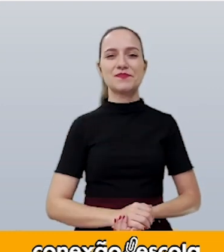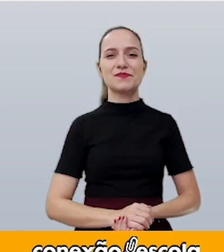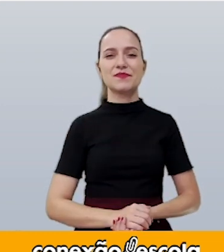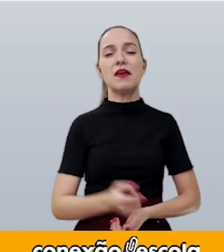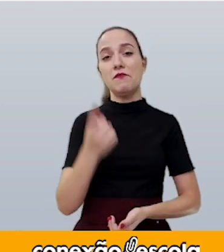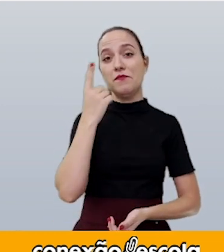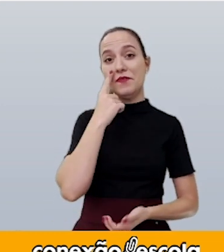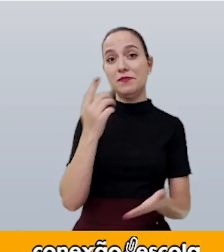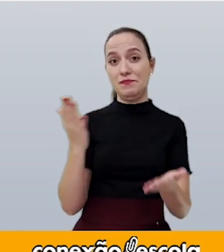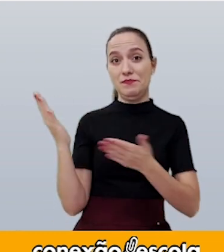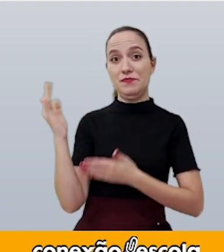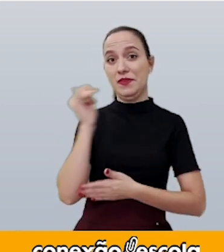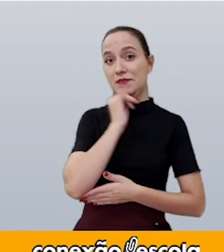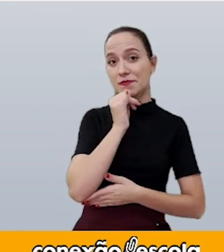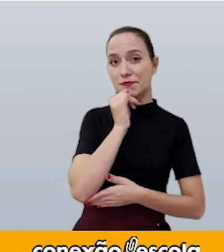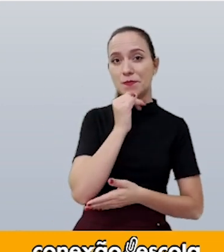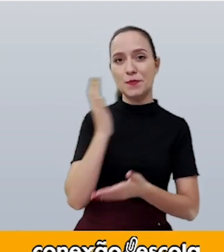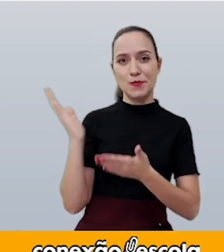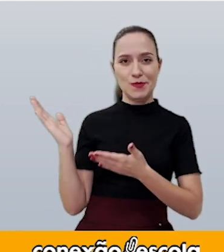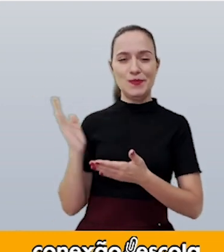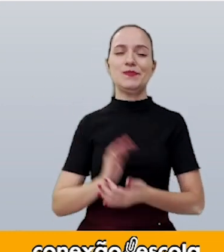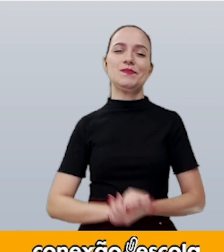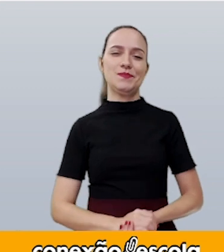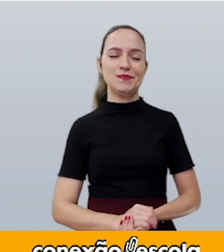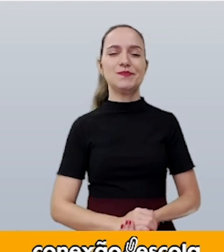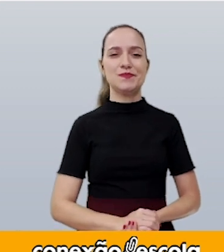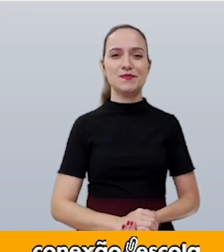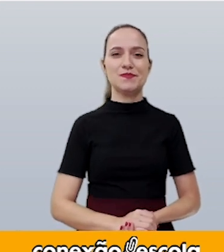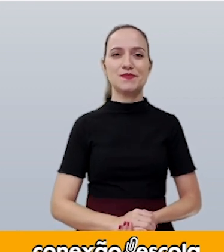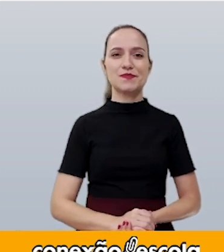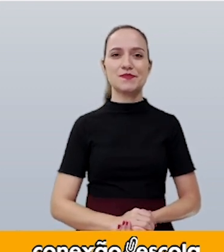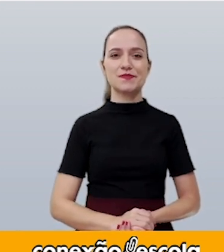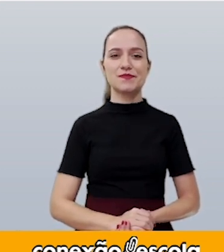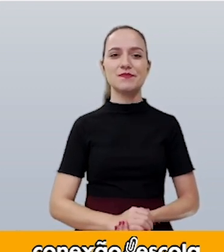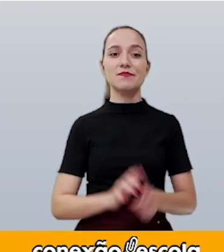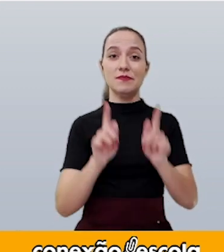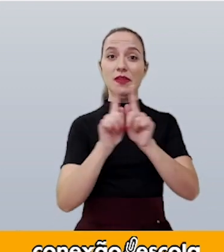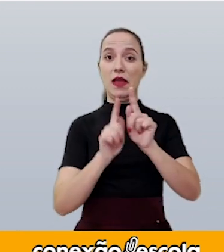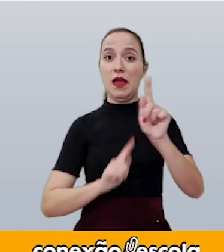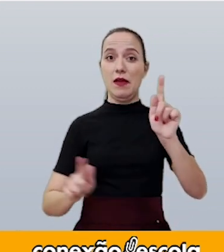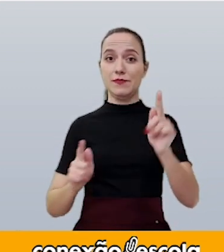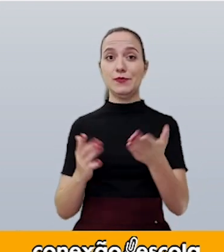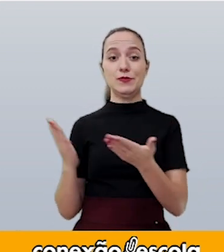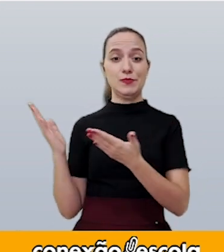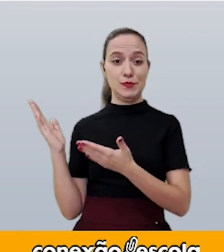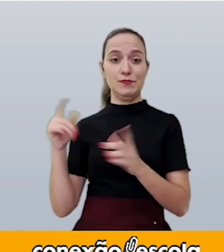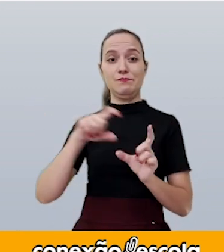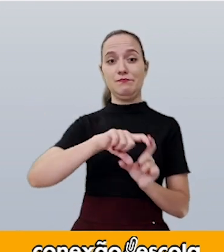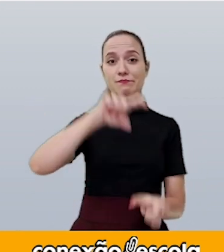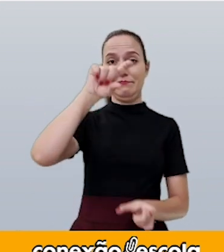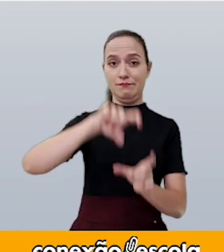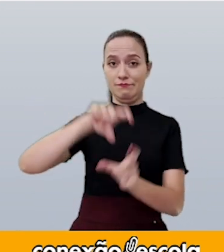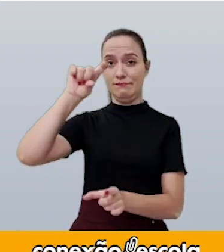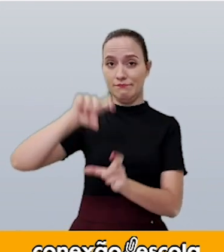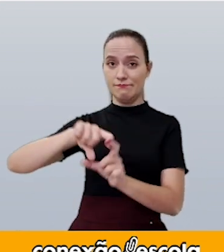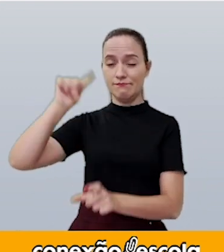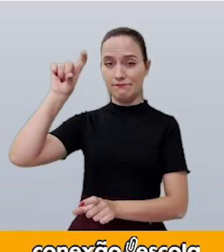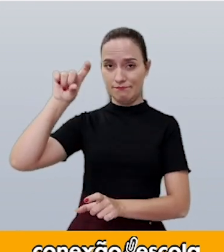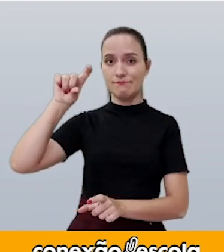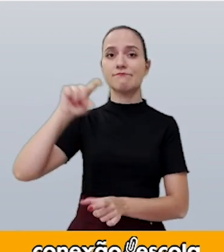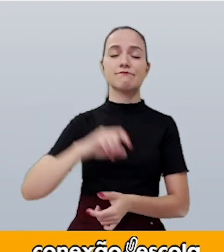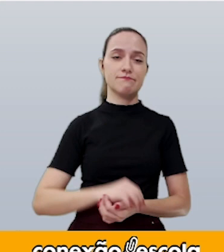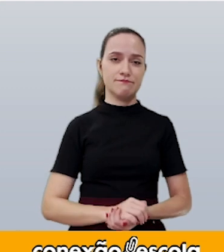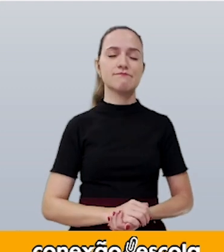apresentadas. Veja só, olha esse gráfico que eu apresentei para vocês no slides. Esse gráfico é um gráfico